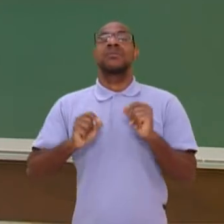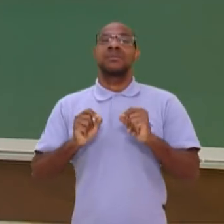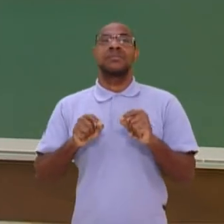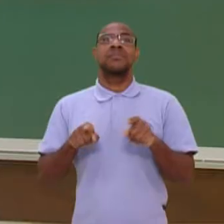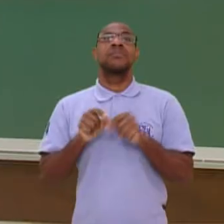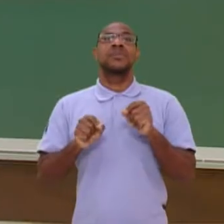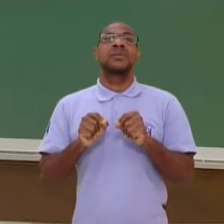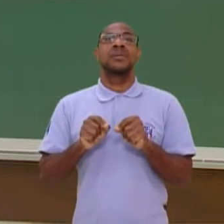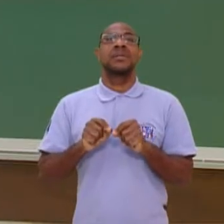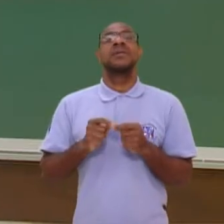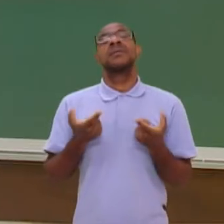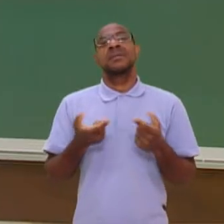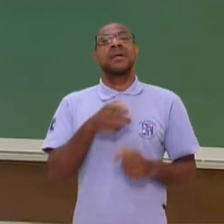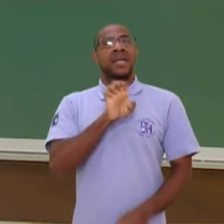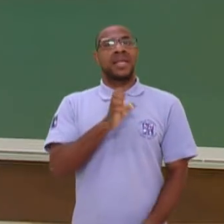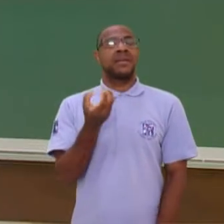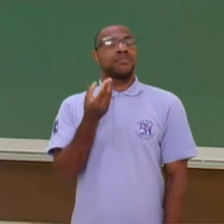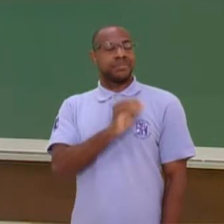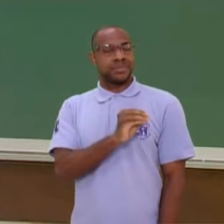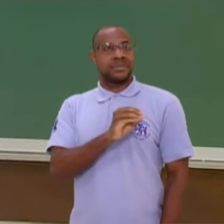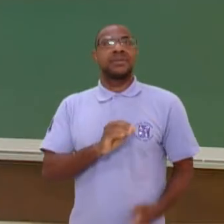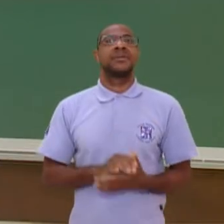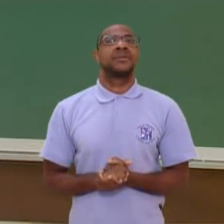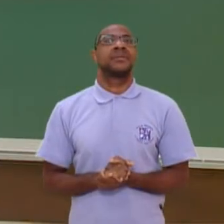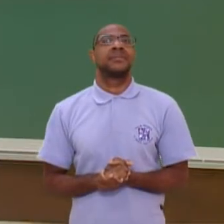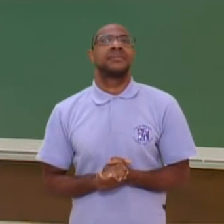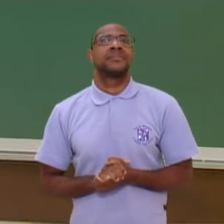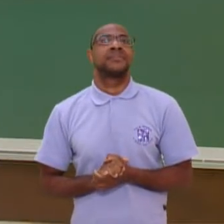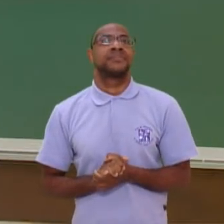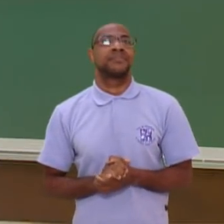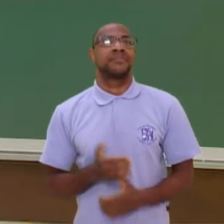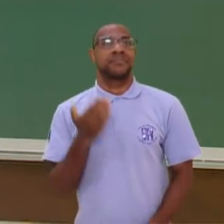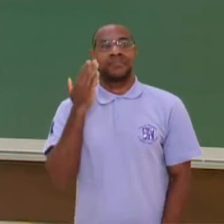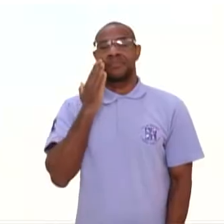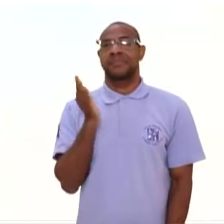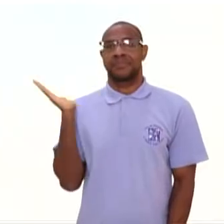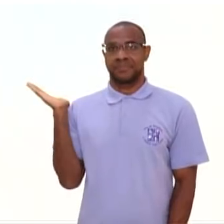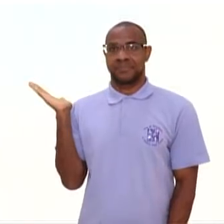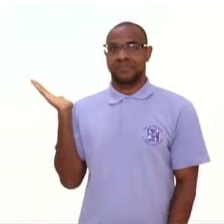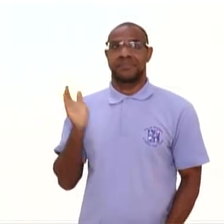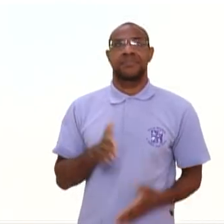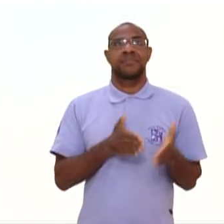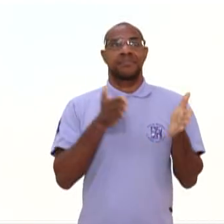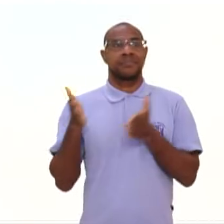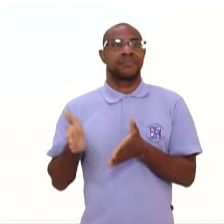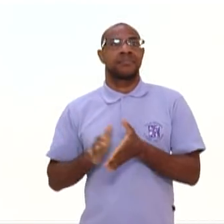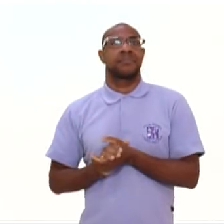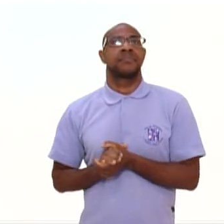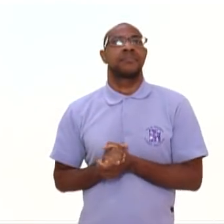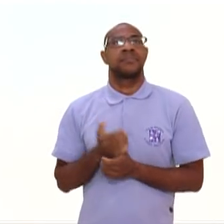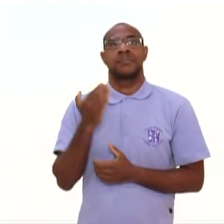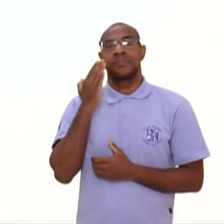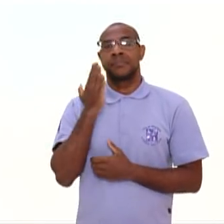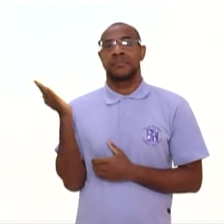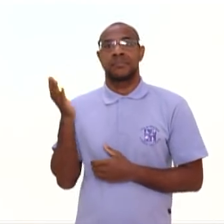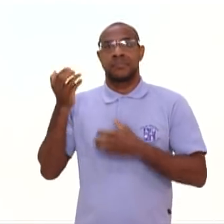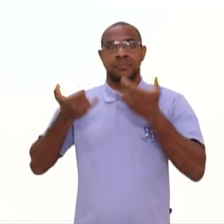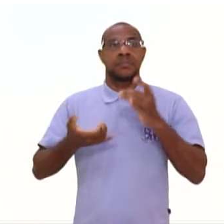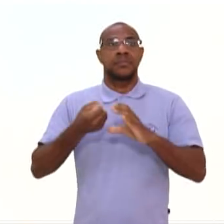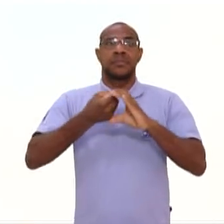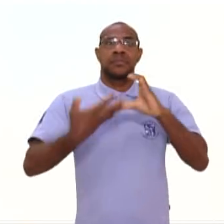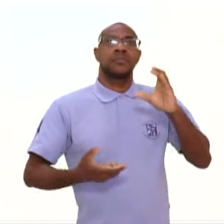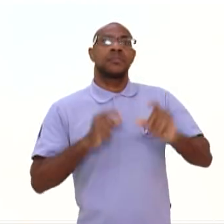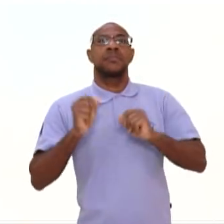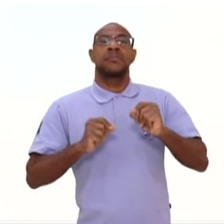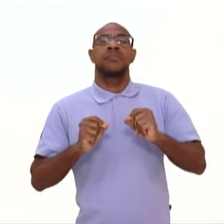definida como eletromagnética, certo? Então temos essa caracterização ali. Vamos avançar mais um pouquinho para a gente ver ali, ó, as